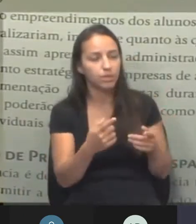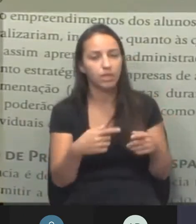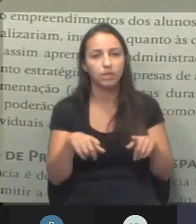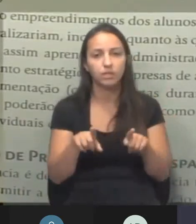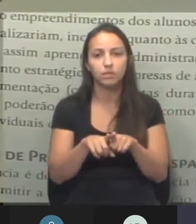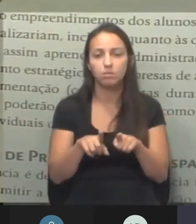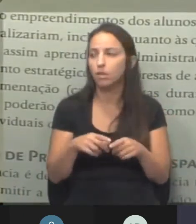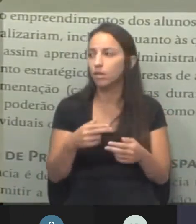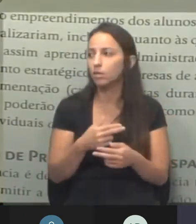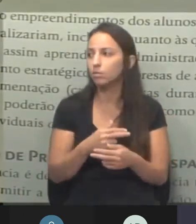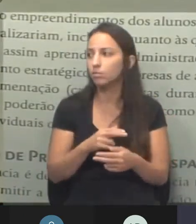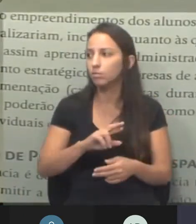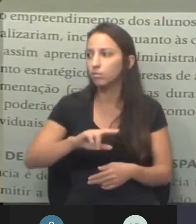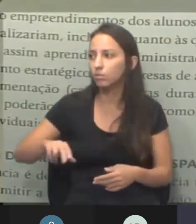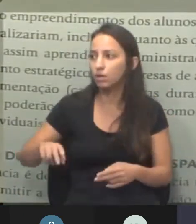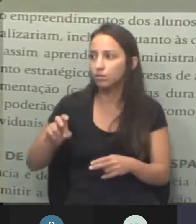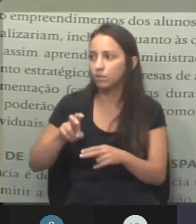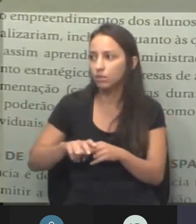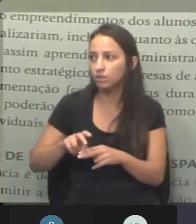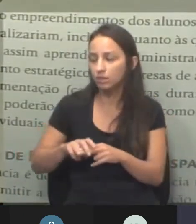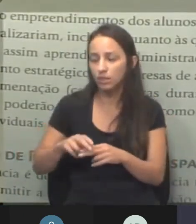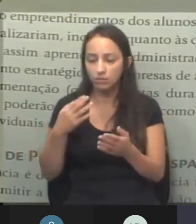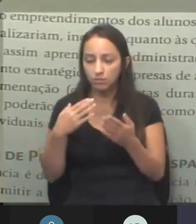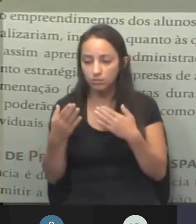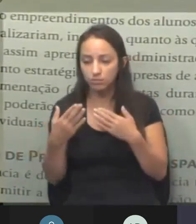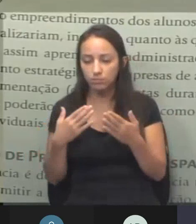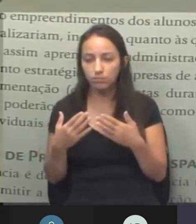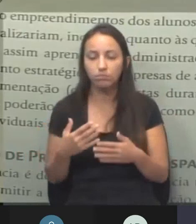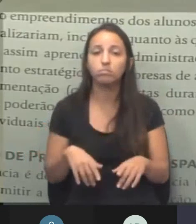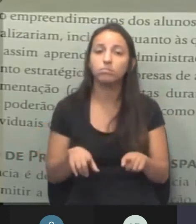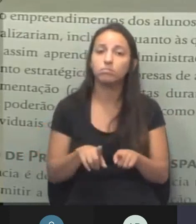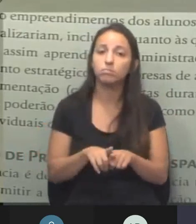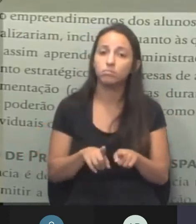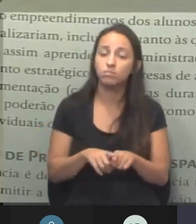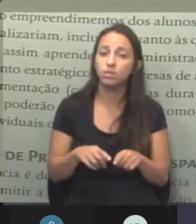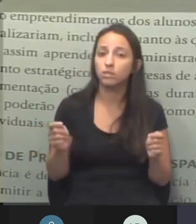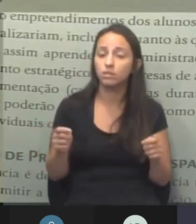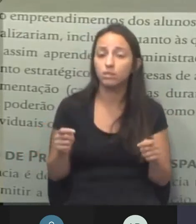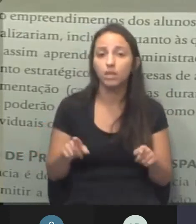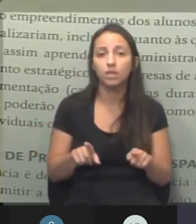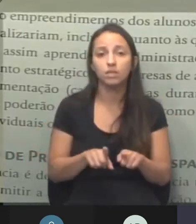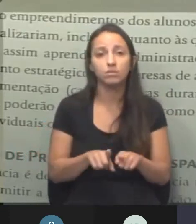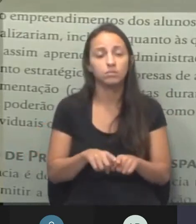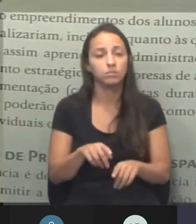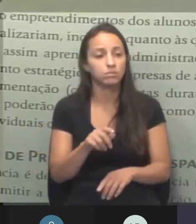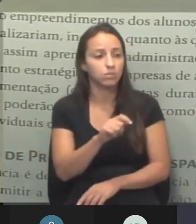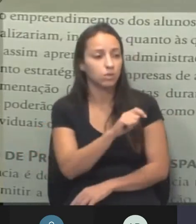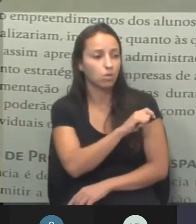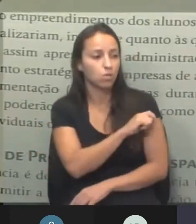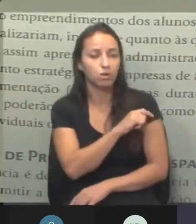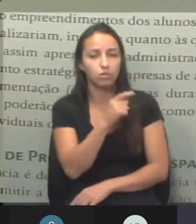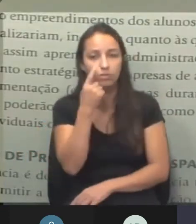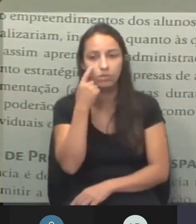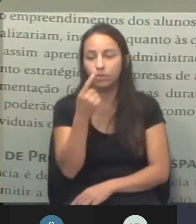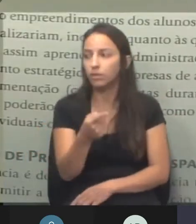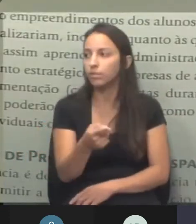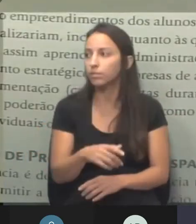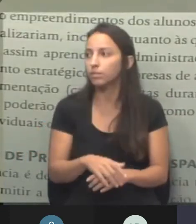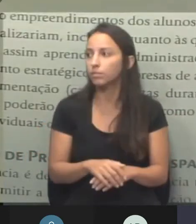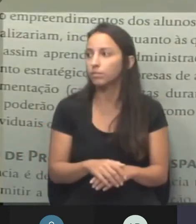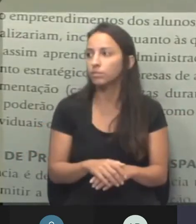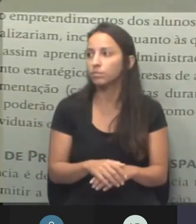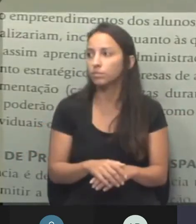confortáveis e, inclusive, a possibilidade aqui de ter um ambiente para o aluno, de repente, aquecer o